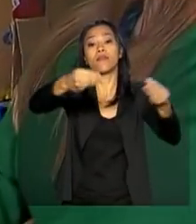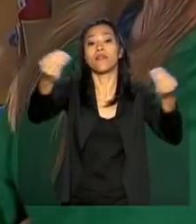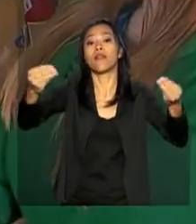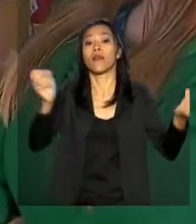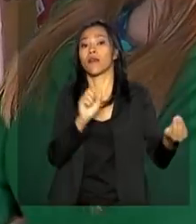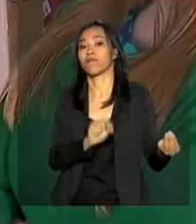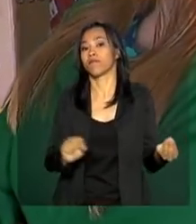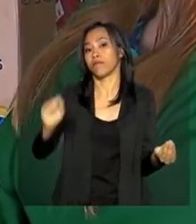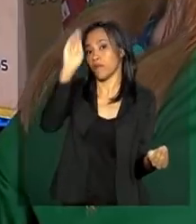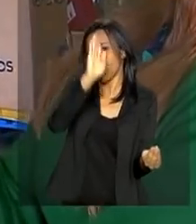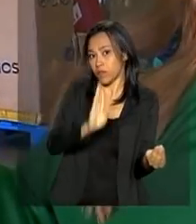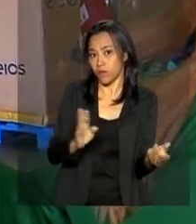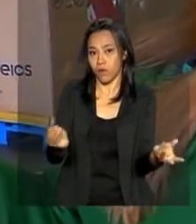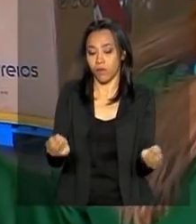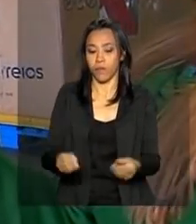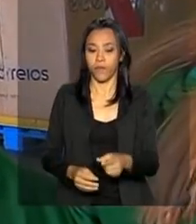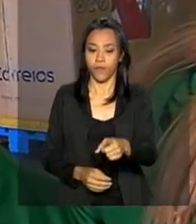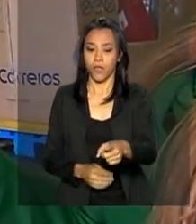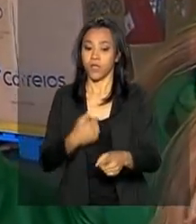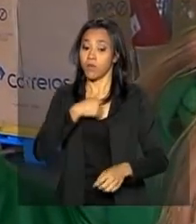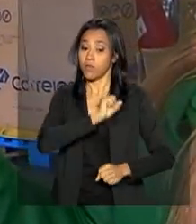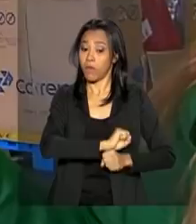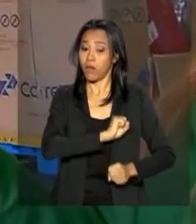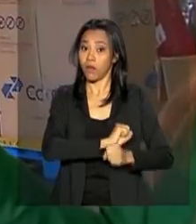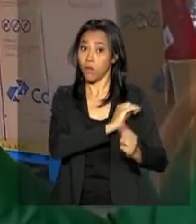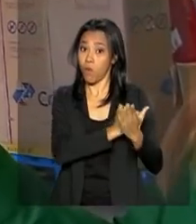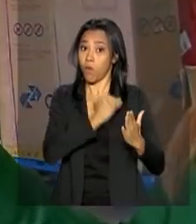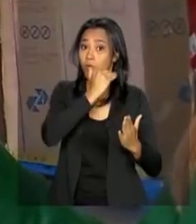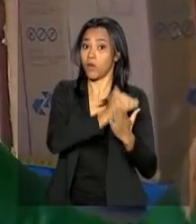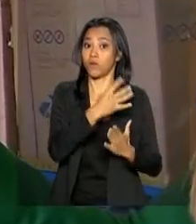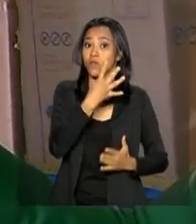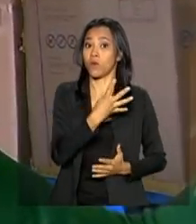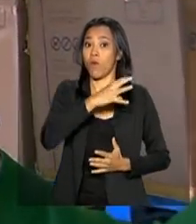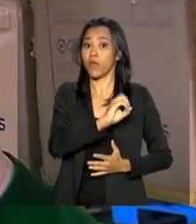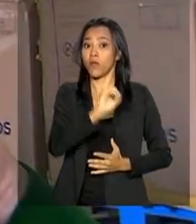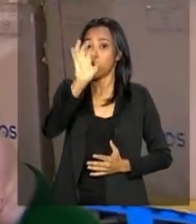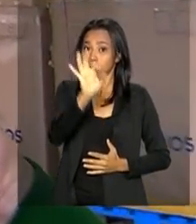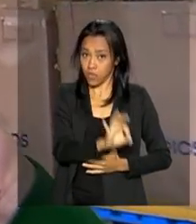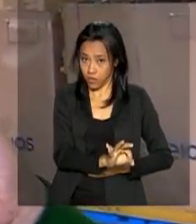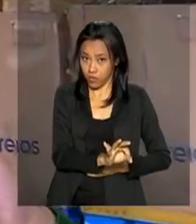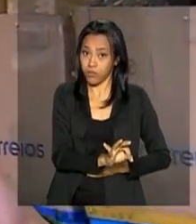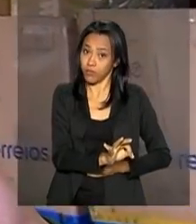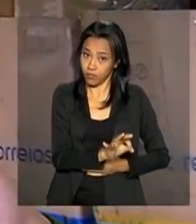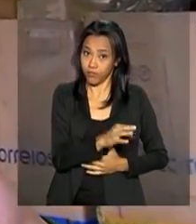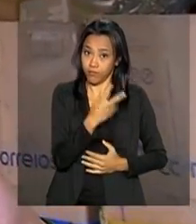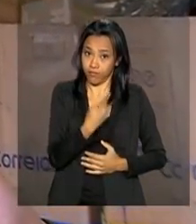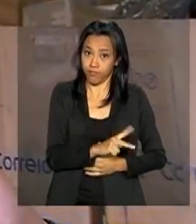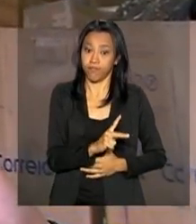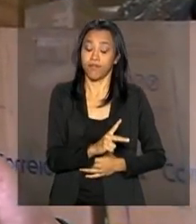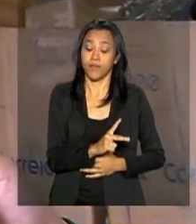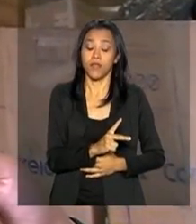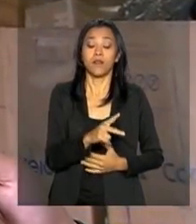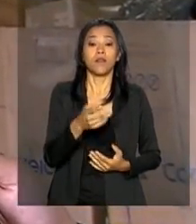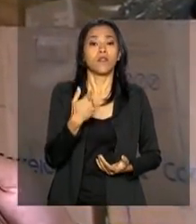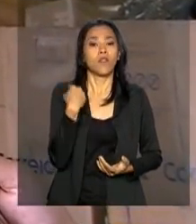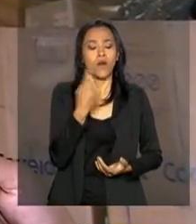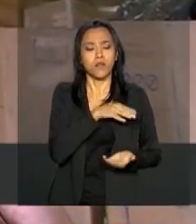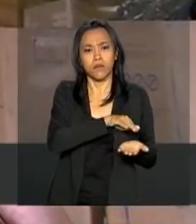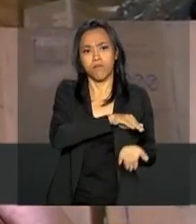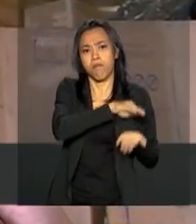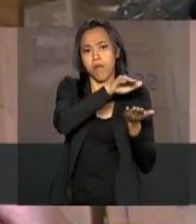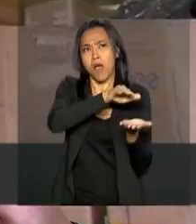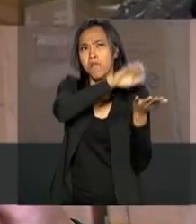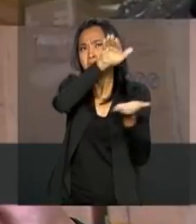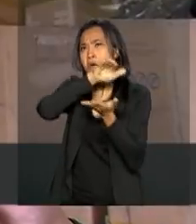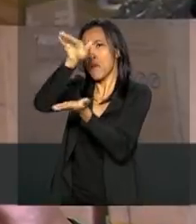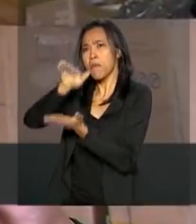estamos aguardando um acréscimo de 40%, né, na nossa carga diária. Atualmente, nós entregamos em torno de 1